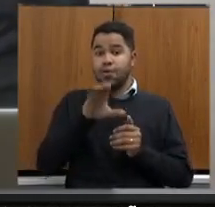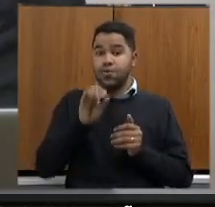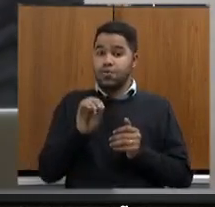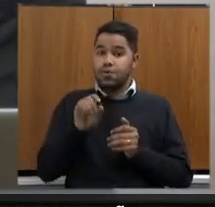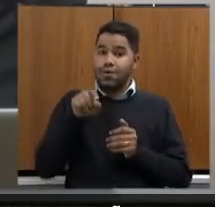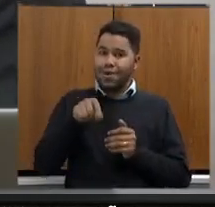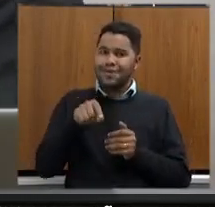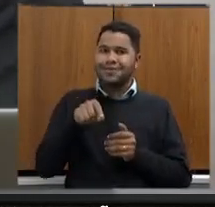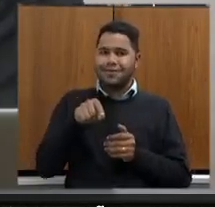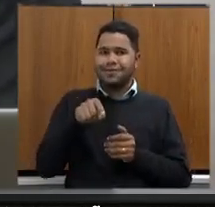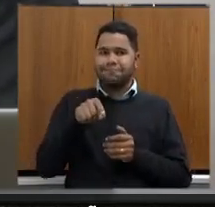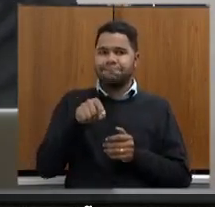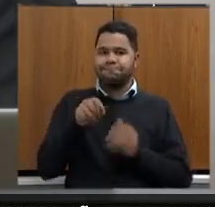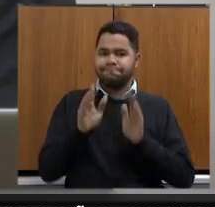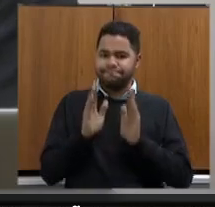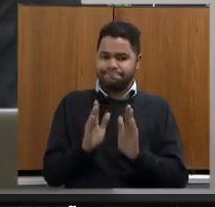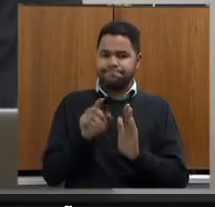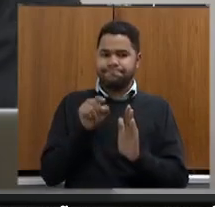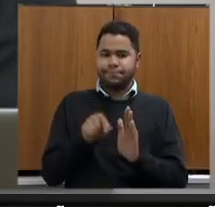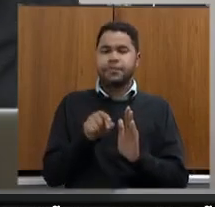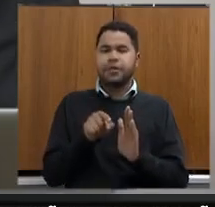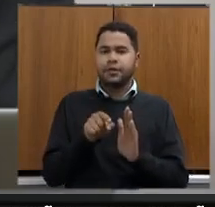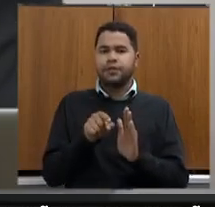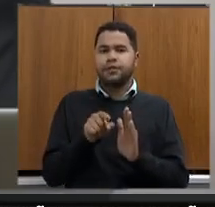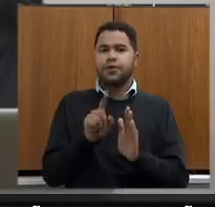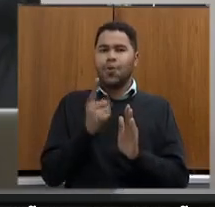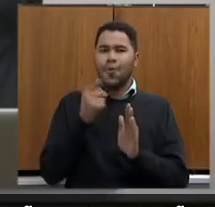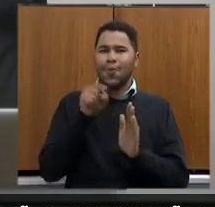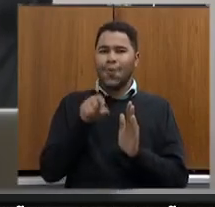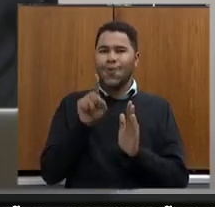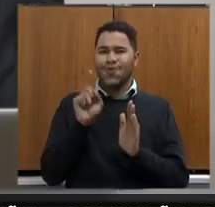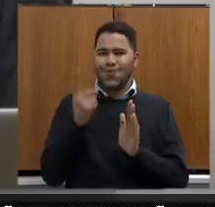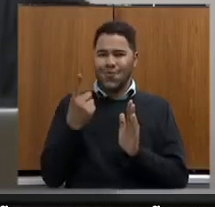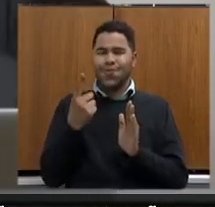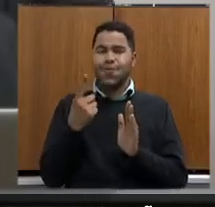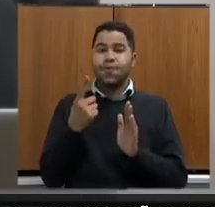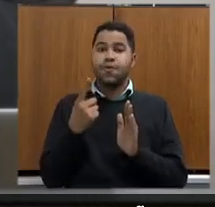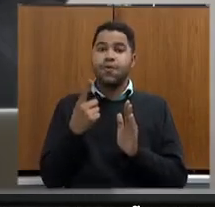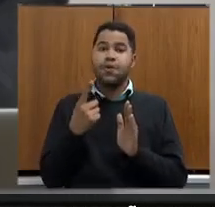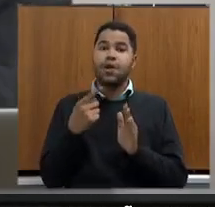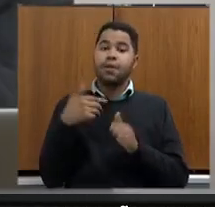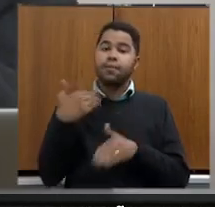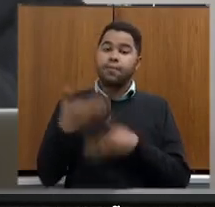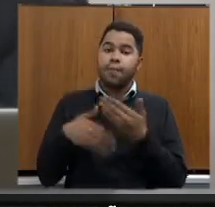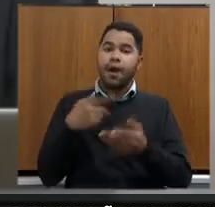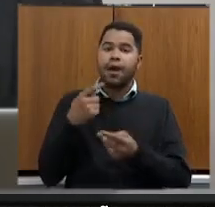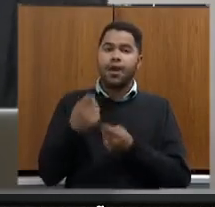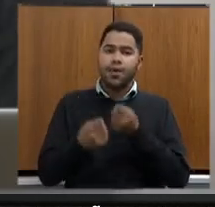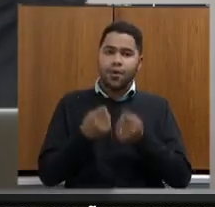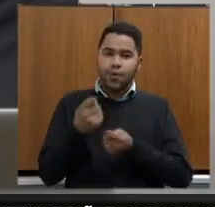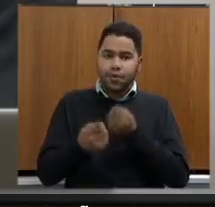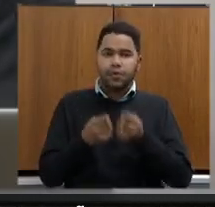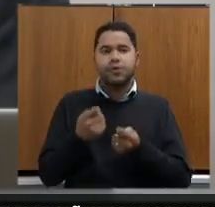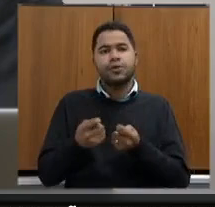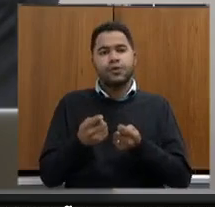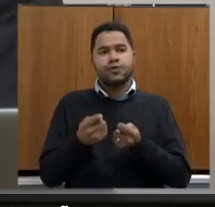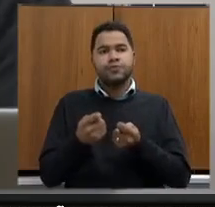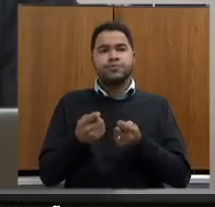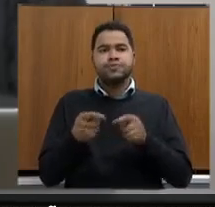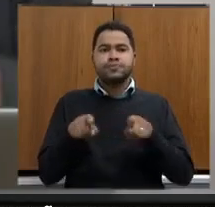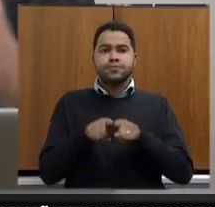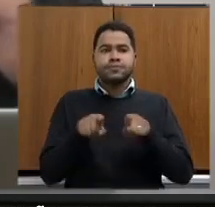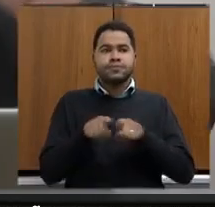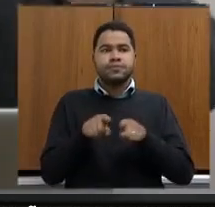parte de eu acho dá um ponto um a vocacionado para desenvolvimento econômico não é para